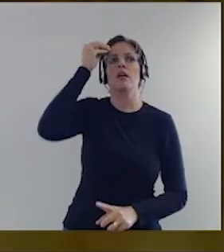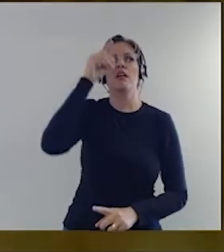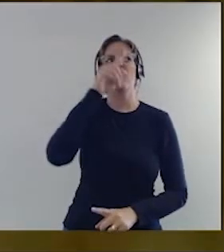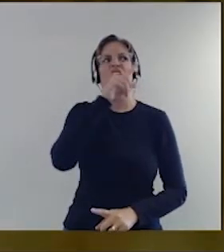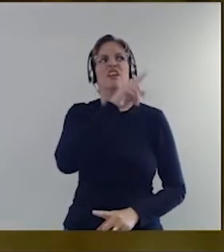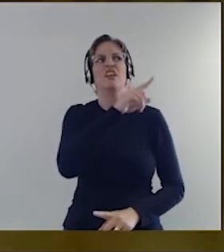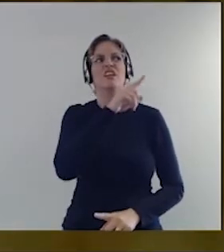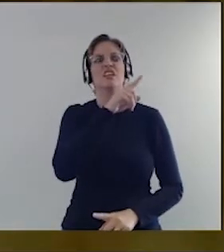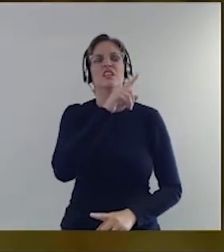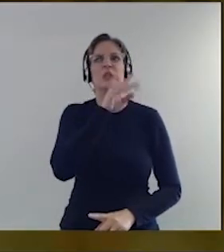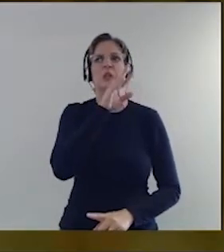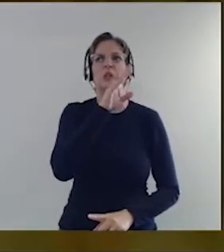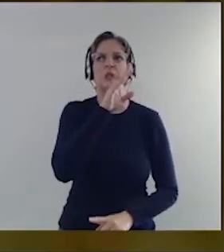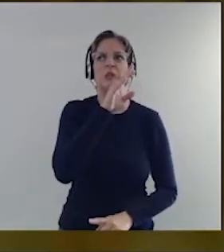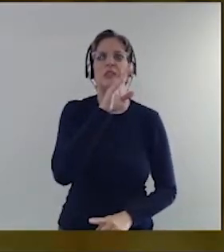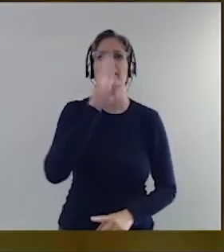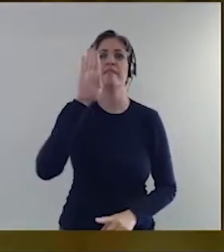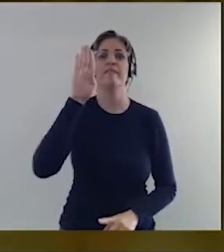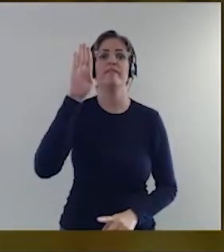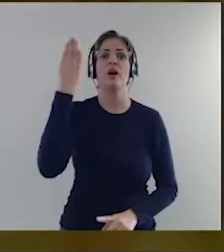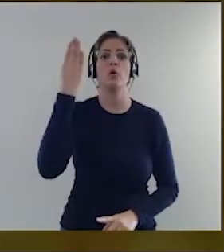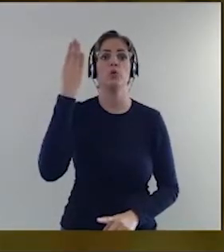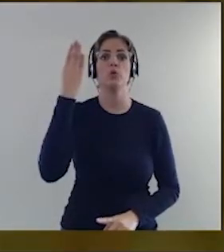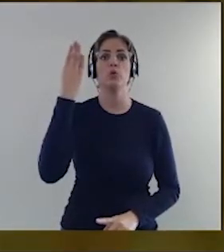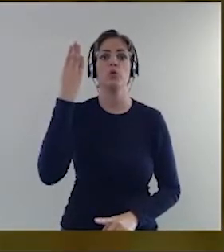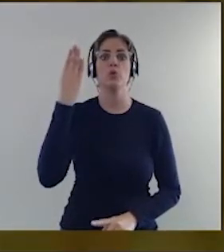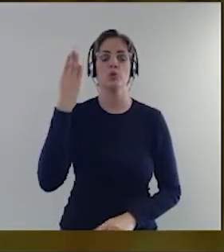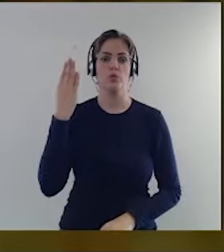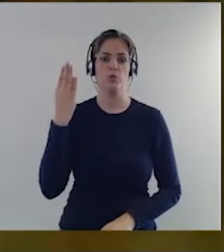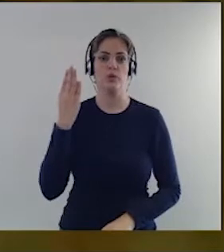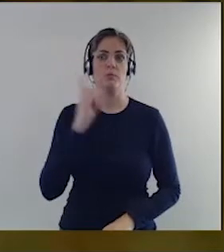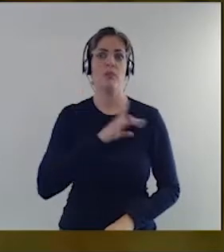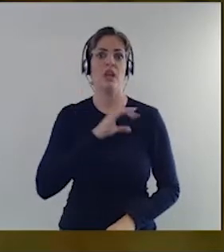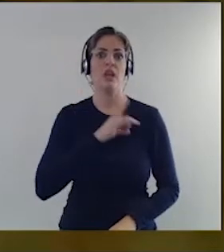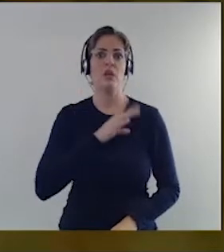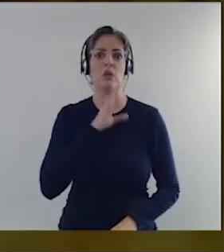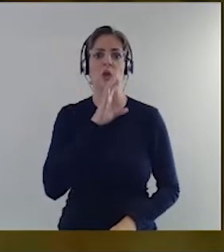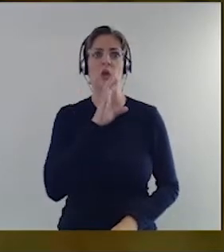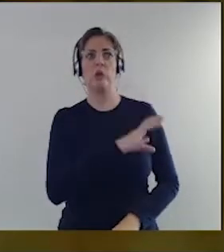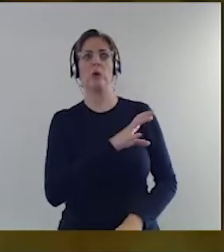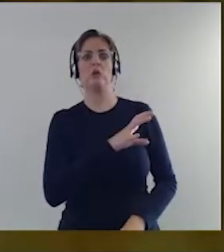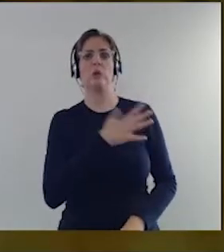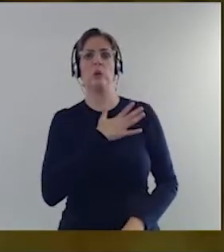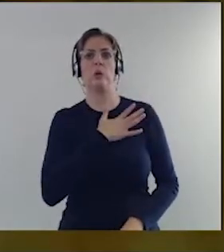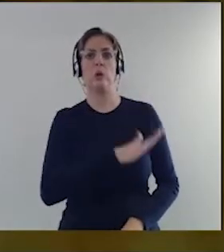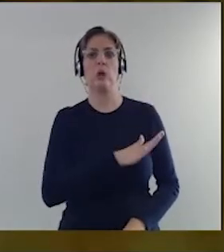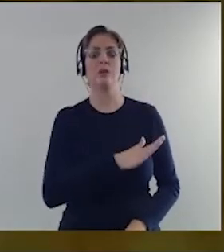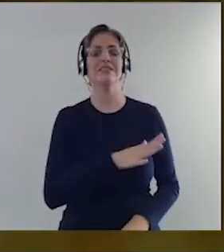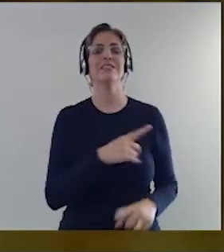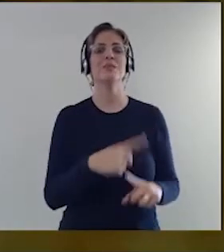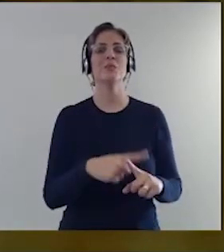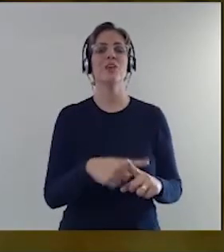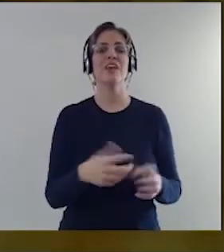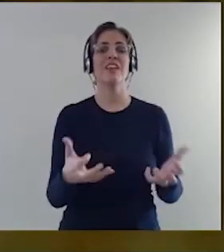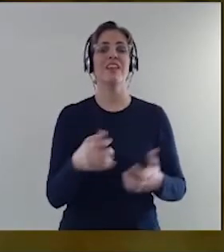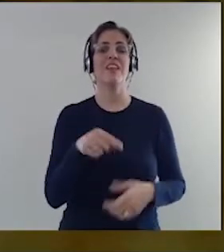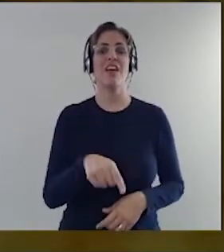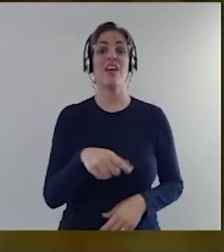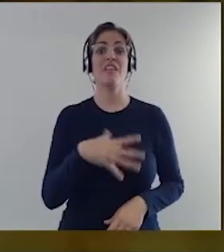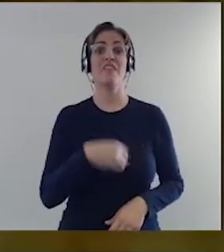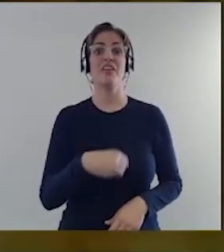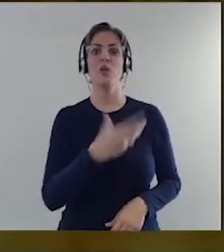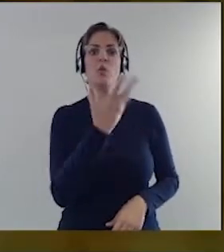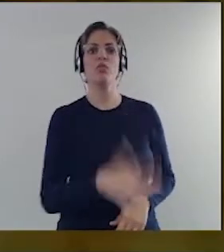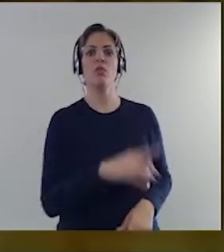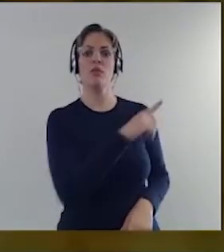falsas memórias, falsas certezas, medo, repulsa, para que o próprio filho rejeite